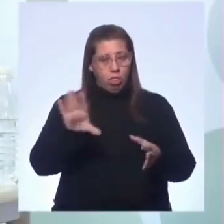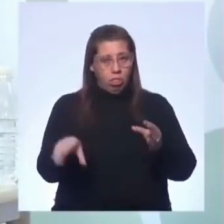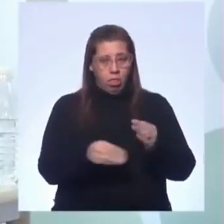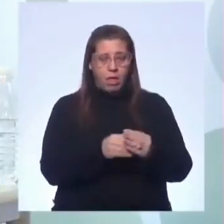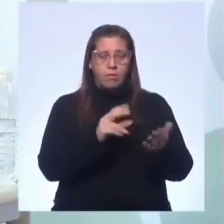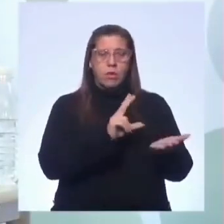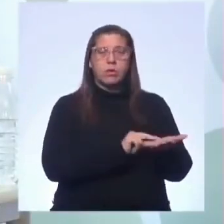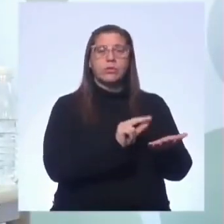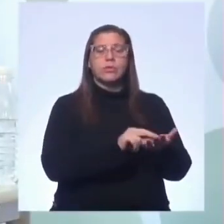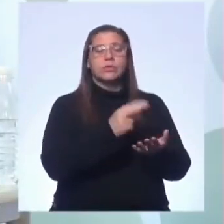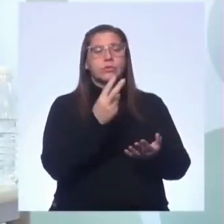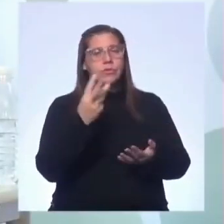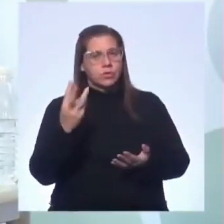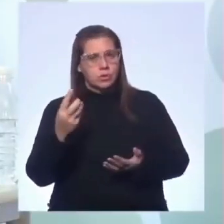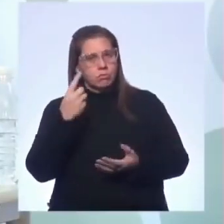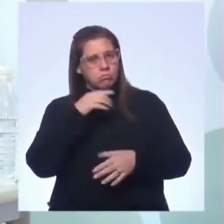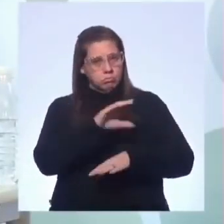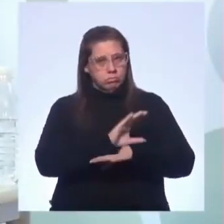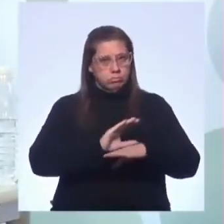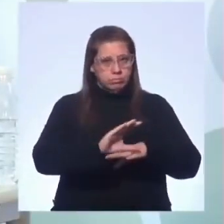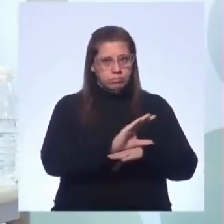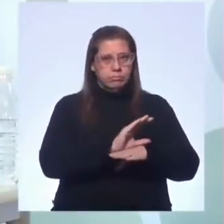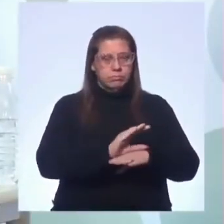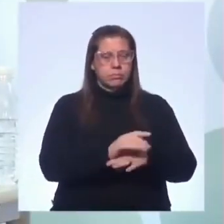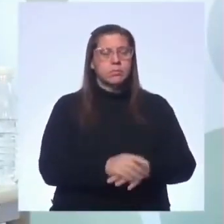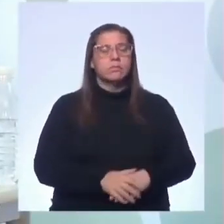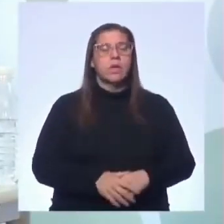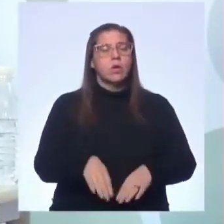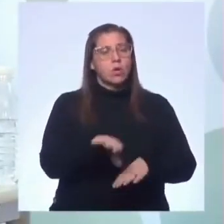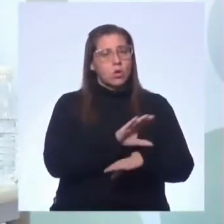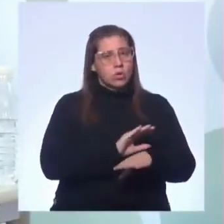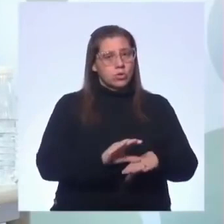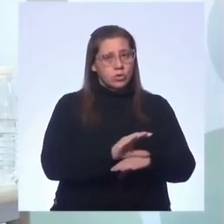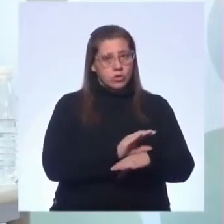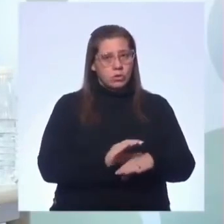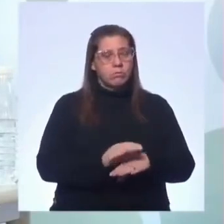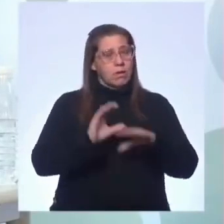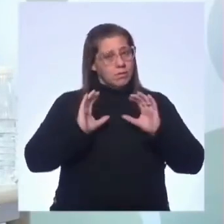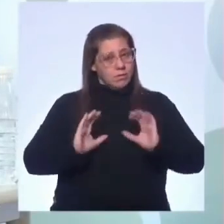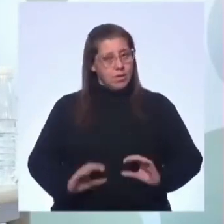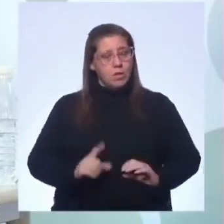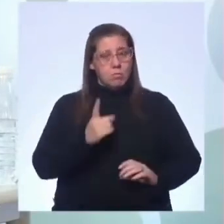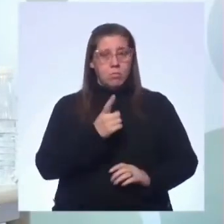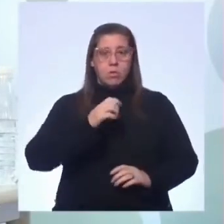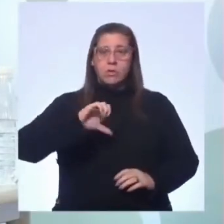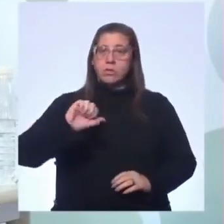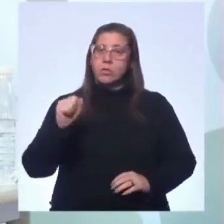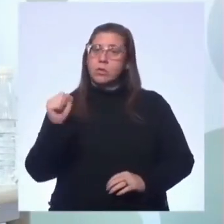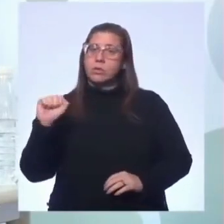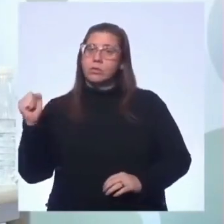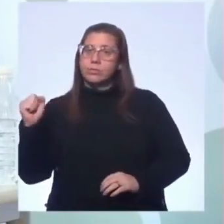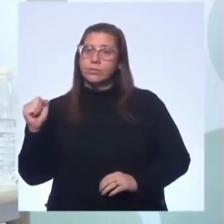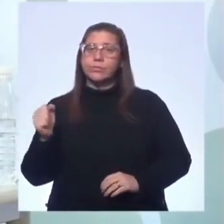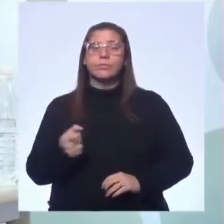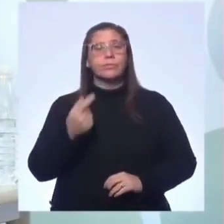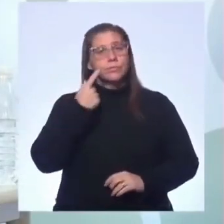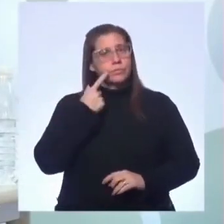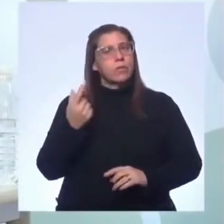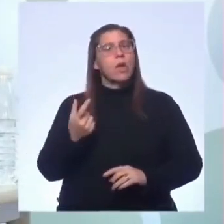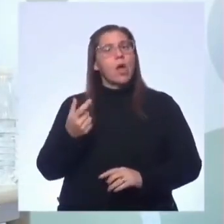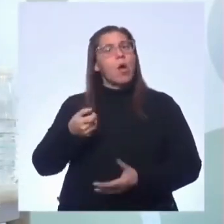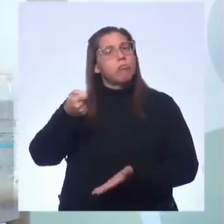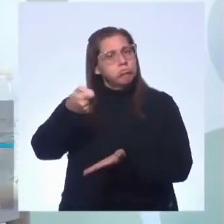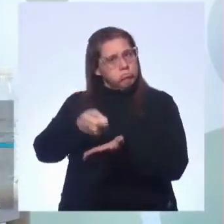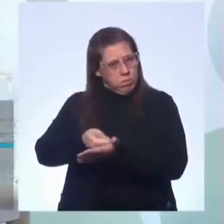Constituição aí, né, que é chamada de Constituição Cidadã, feita em 1988, diz que é um